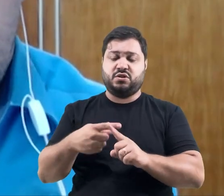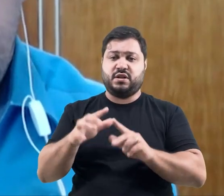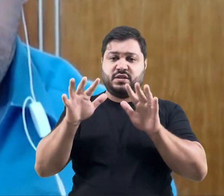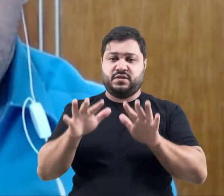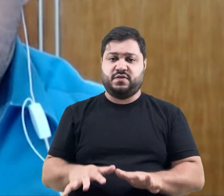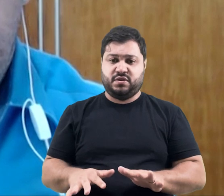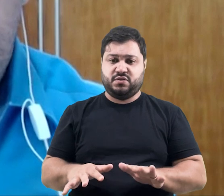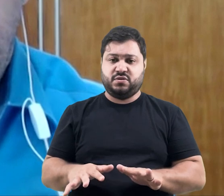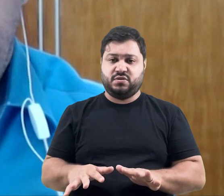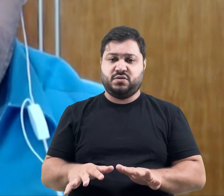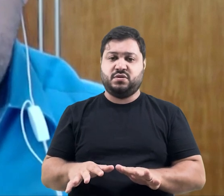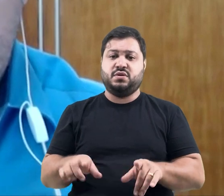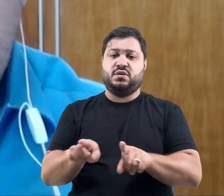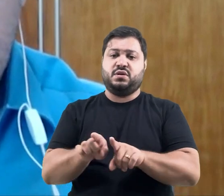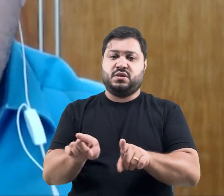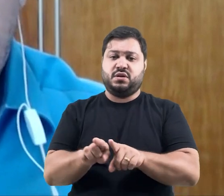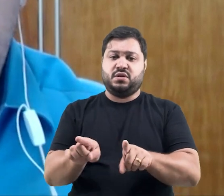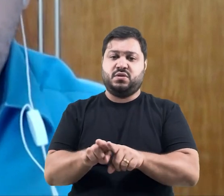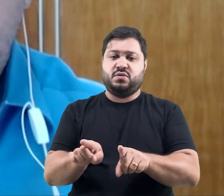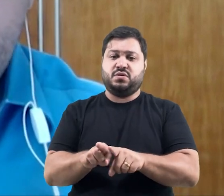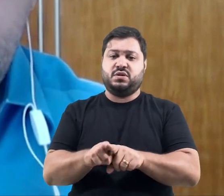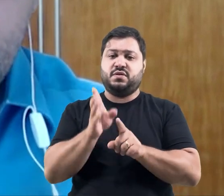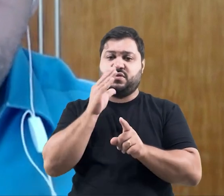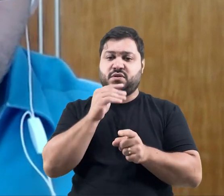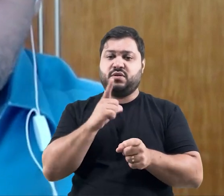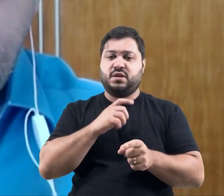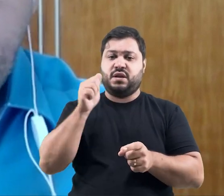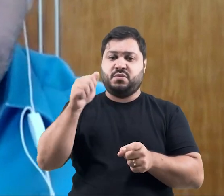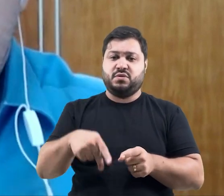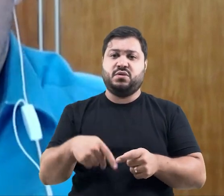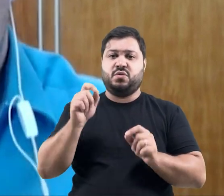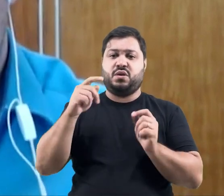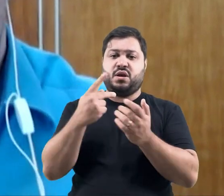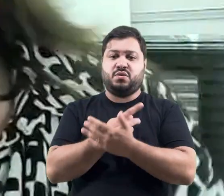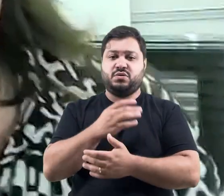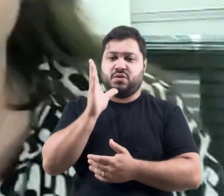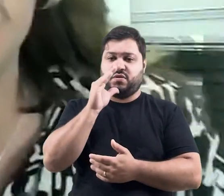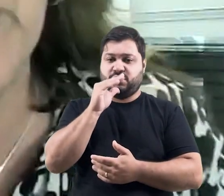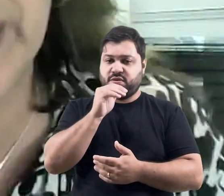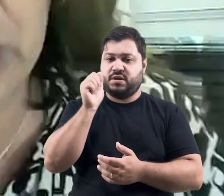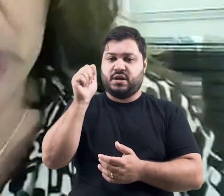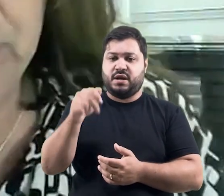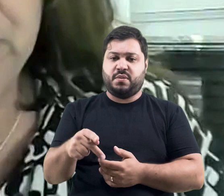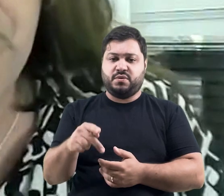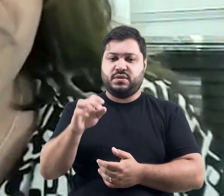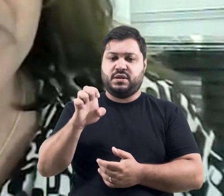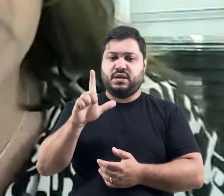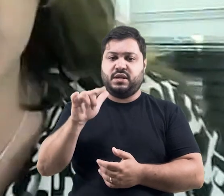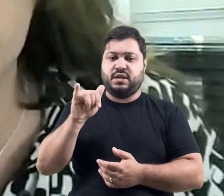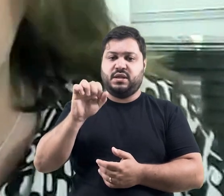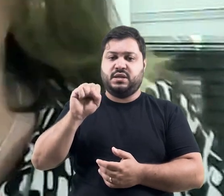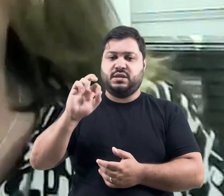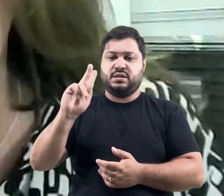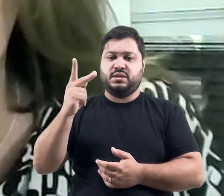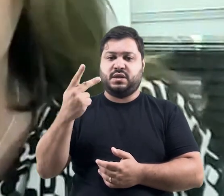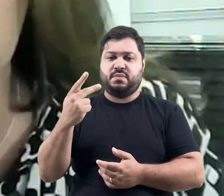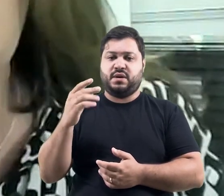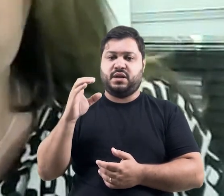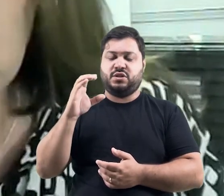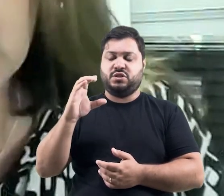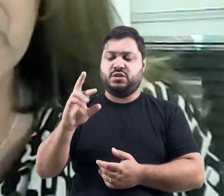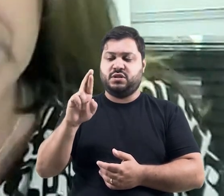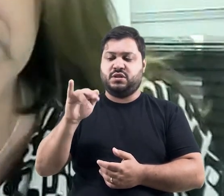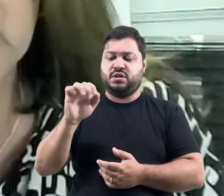e pós-graduação a gente tem adicionais fixos, que inclusive o servidor leva para a aposentadoria. Foi o caso da servidora aposentada